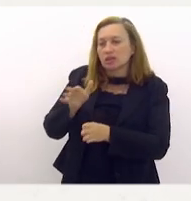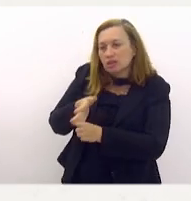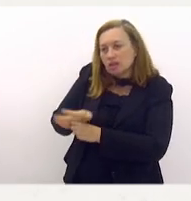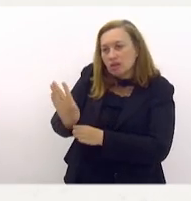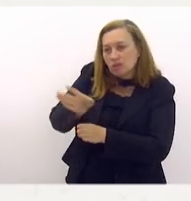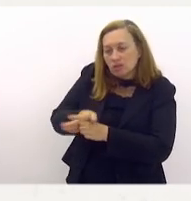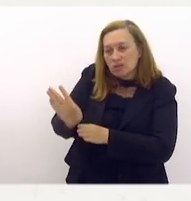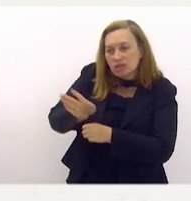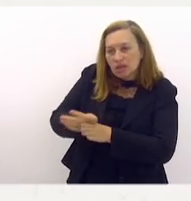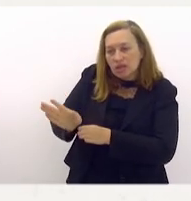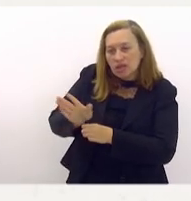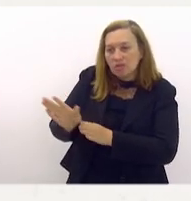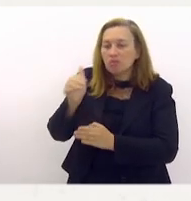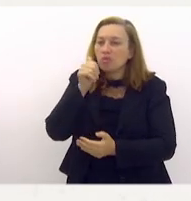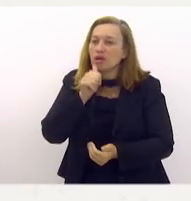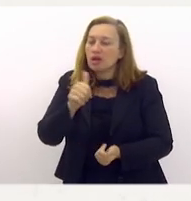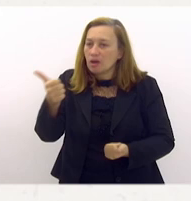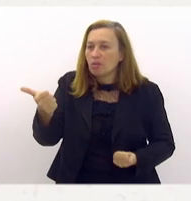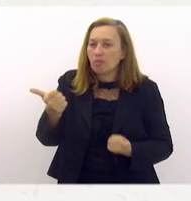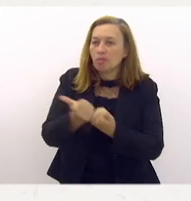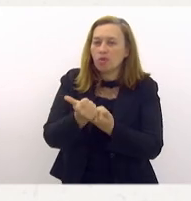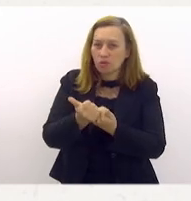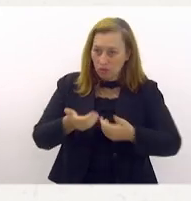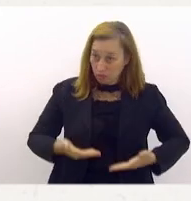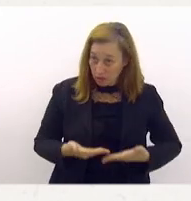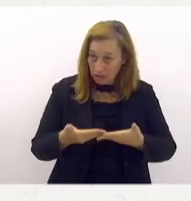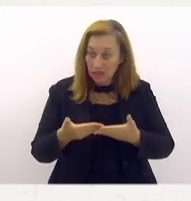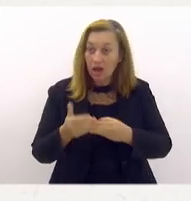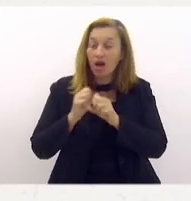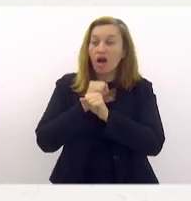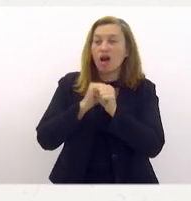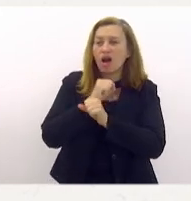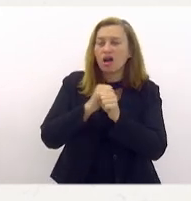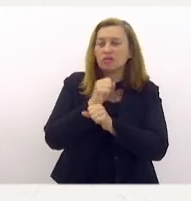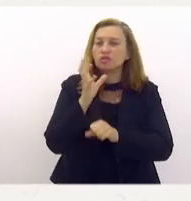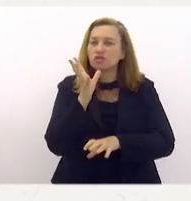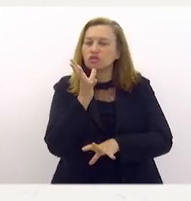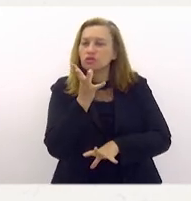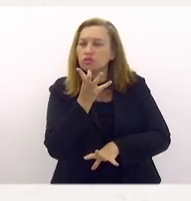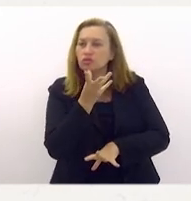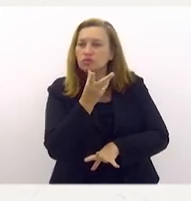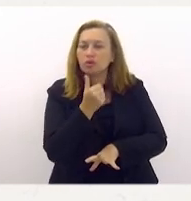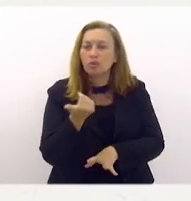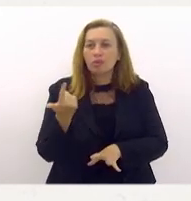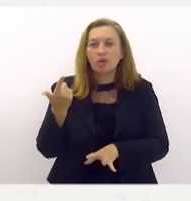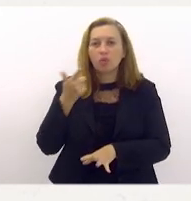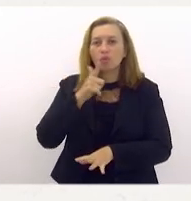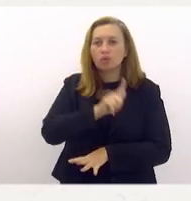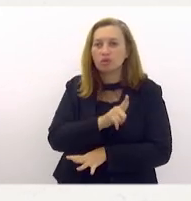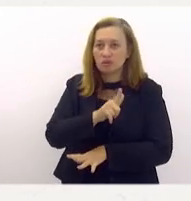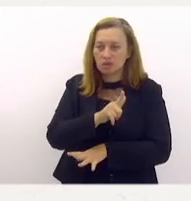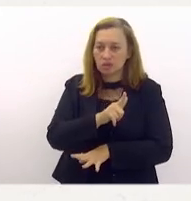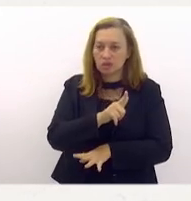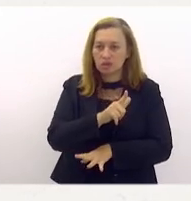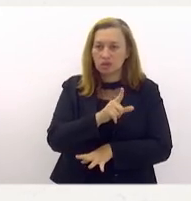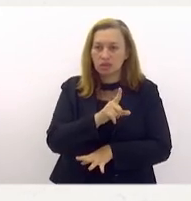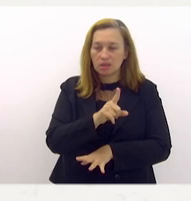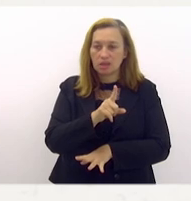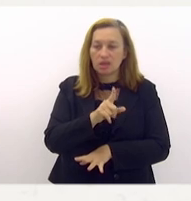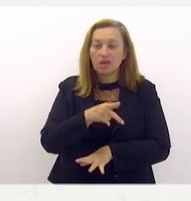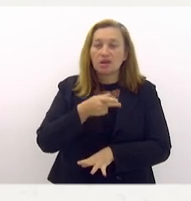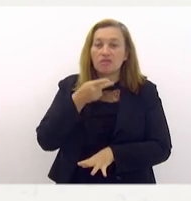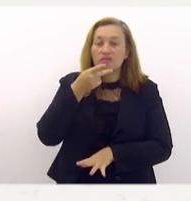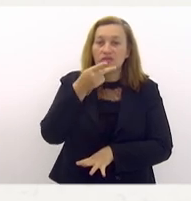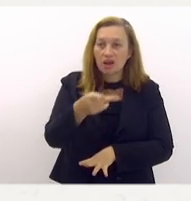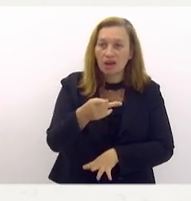oferece apoio demora muitas vezes anos para conseguir quebrar o silêncio e falar sobre